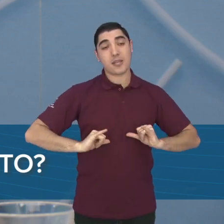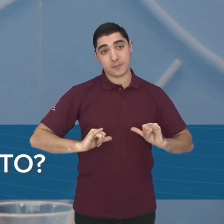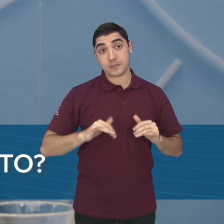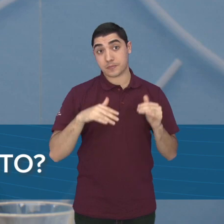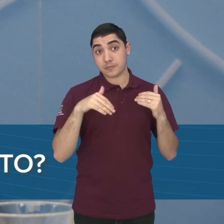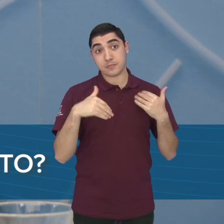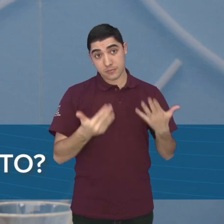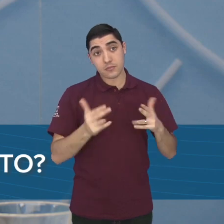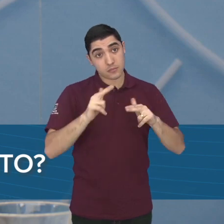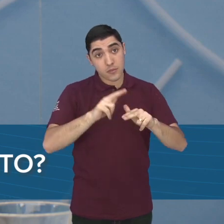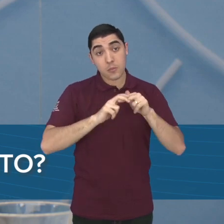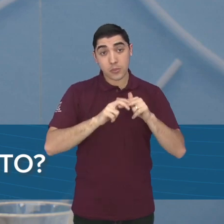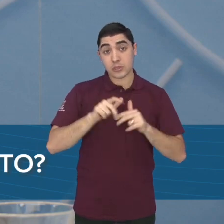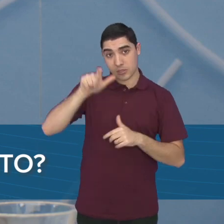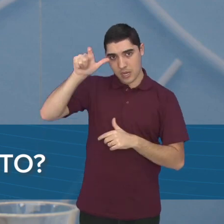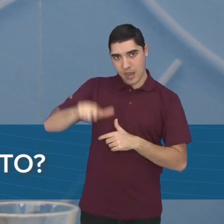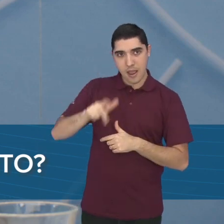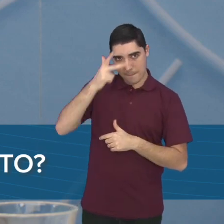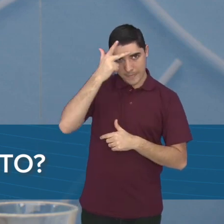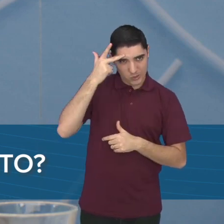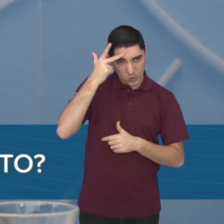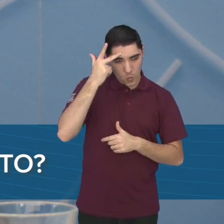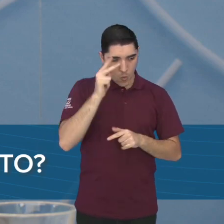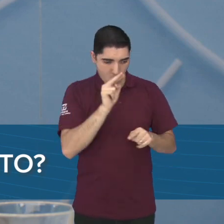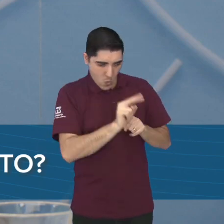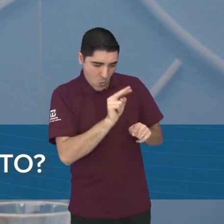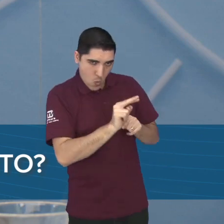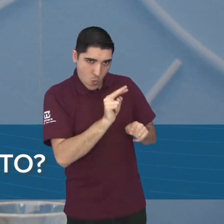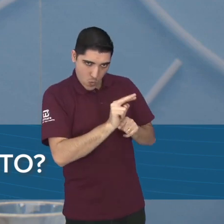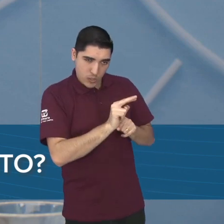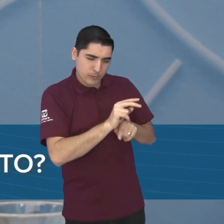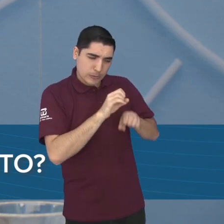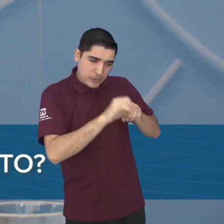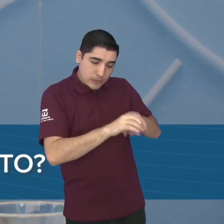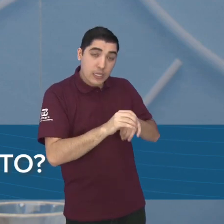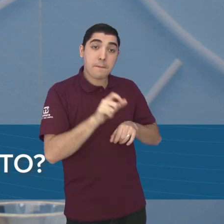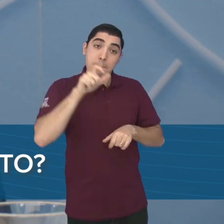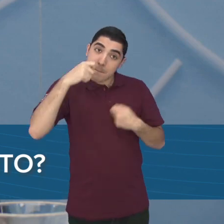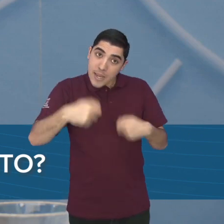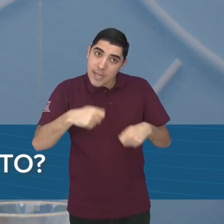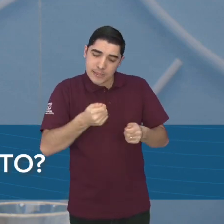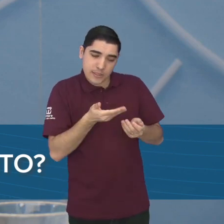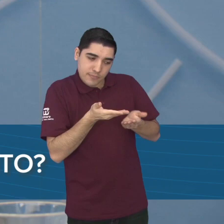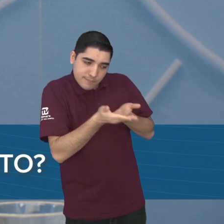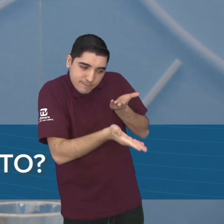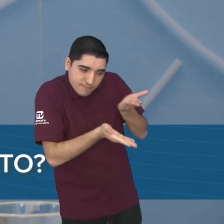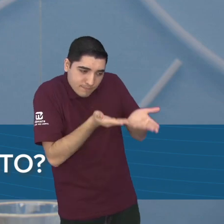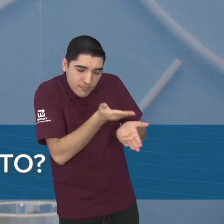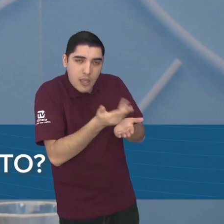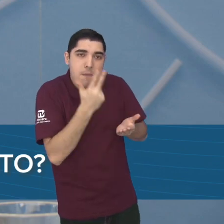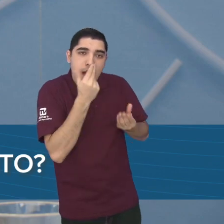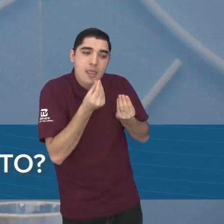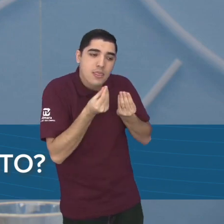E aí talvez o papel do educador ou do responsável seja justamente entrar como um facilitador